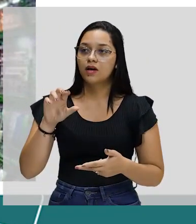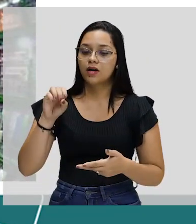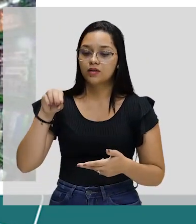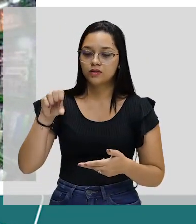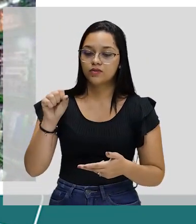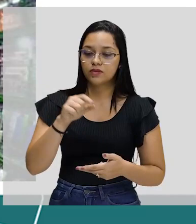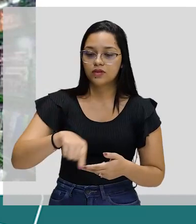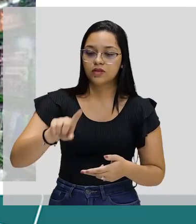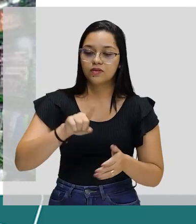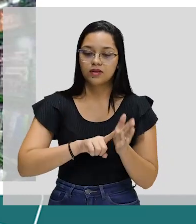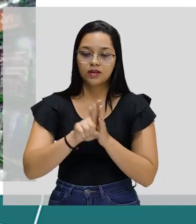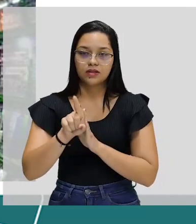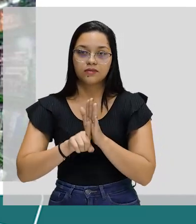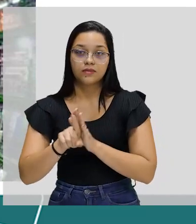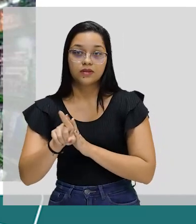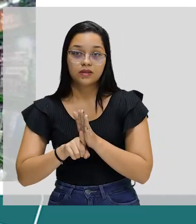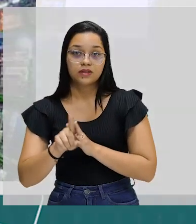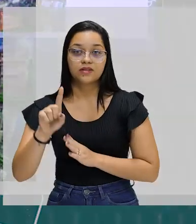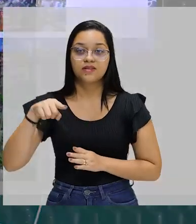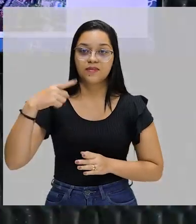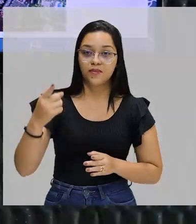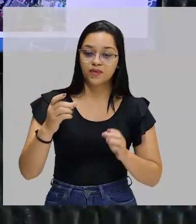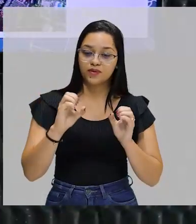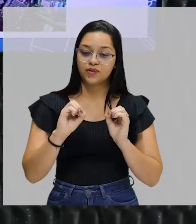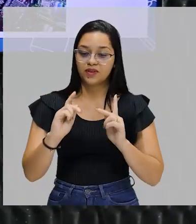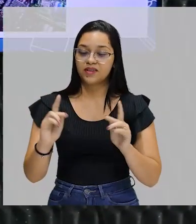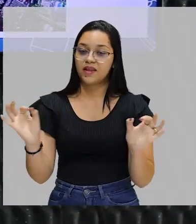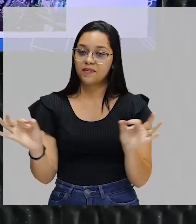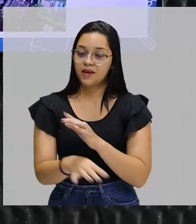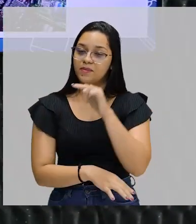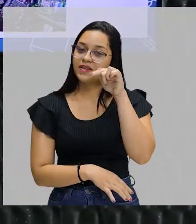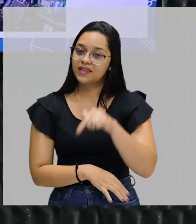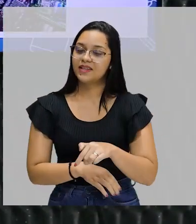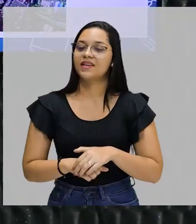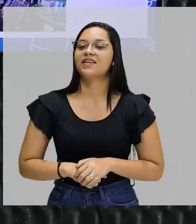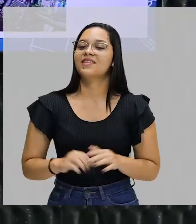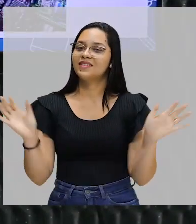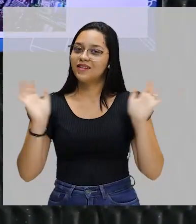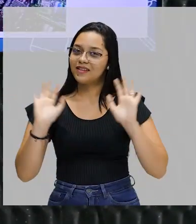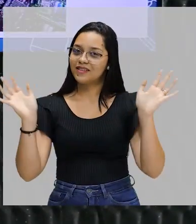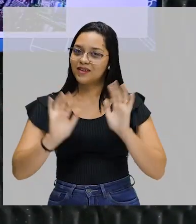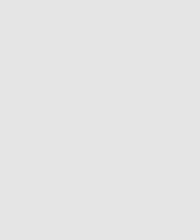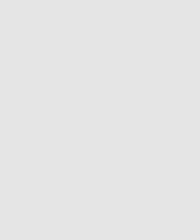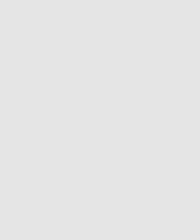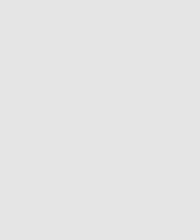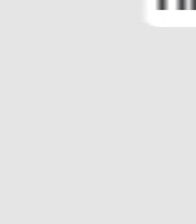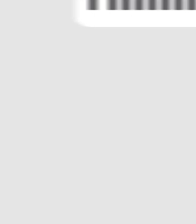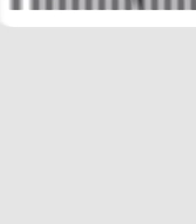vocês façam as pesquisas posteriormente, tá ok? Finalizamos por aqui e até a próxima.